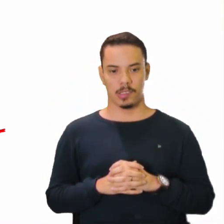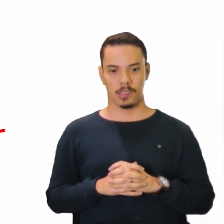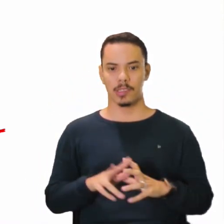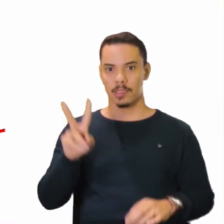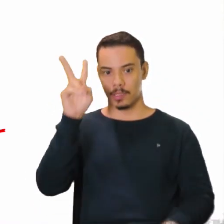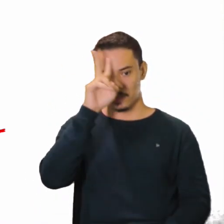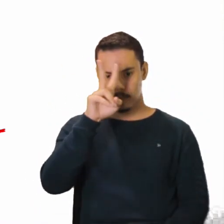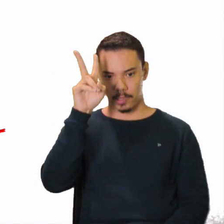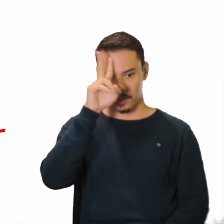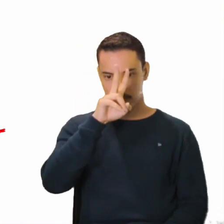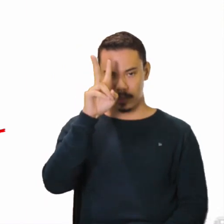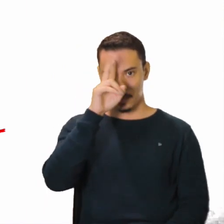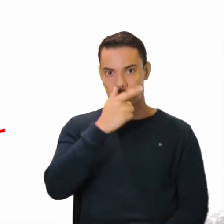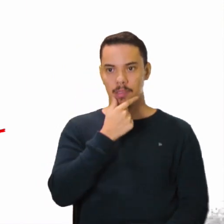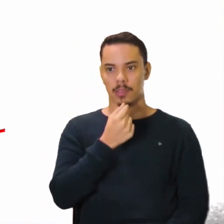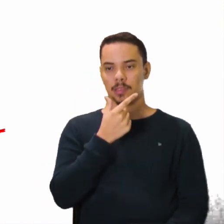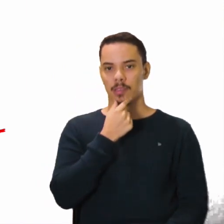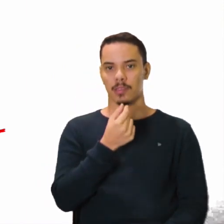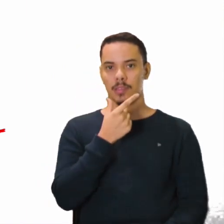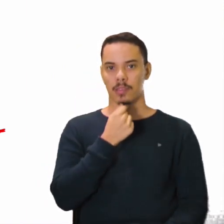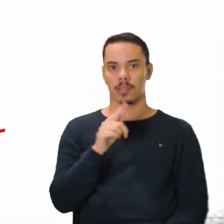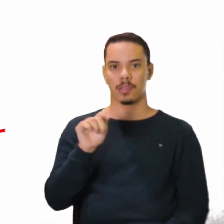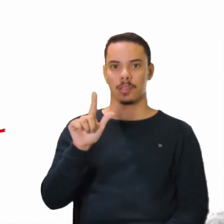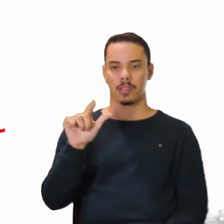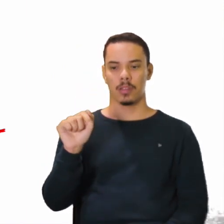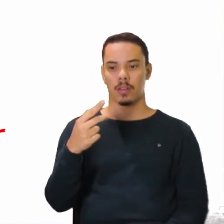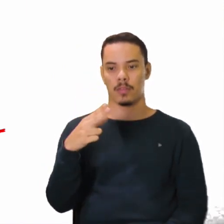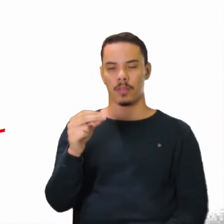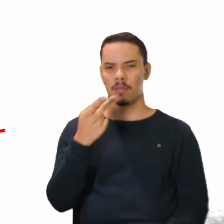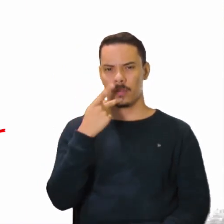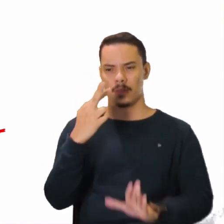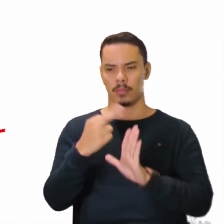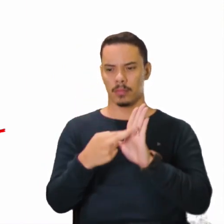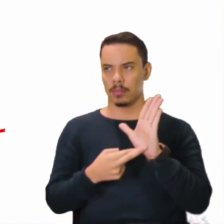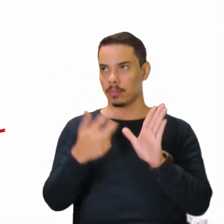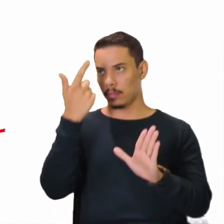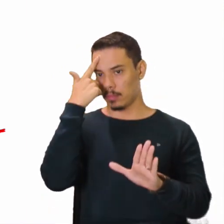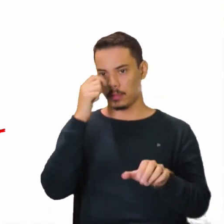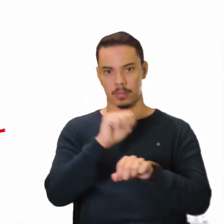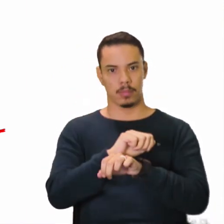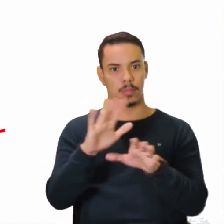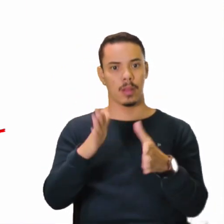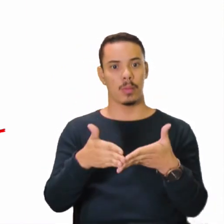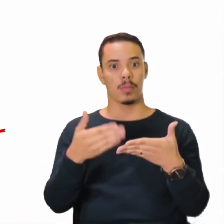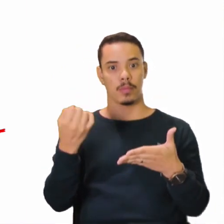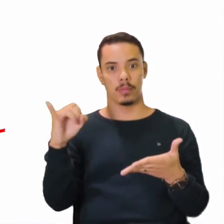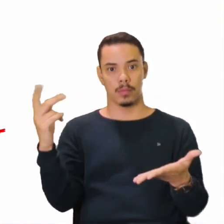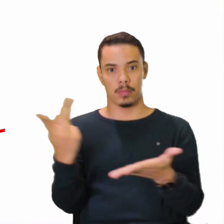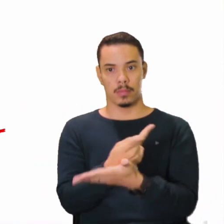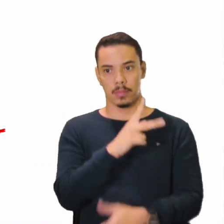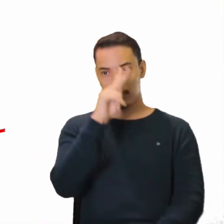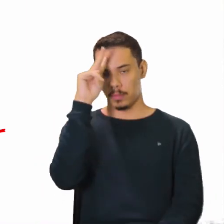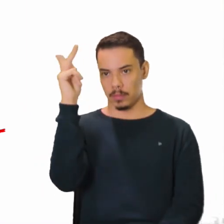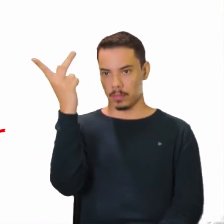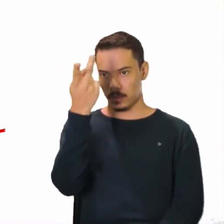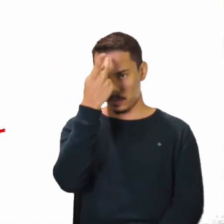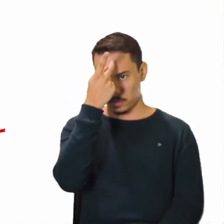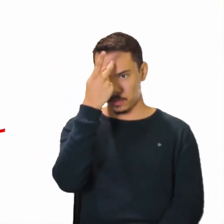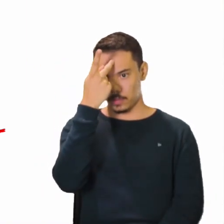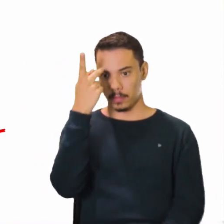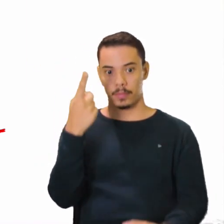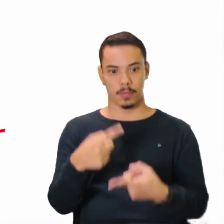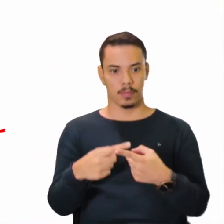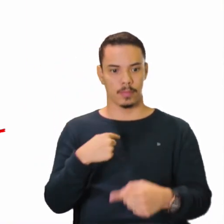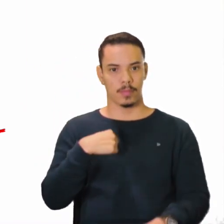lembrei de Galvão Bueno. É ele que fala? A regra é clara. Ai, por favor, me perdoe se eu estou errando aqui o bordão de quem é, porque